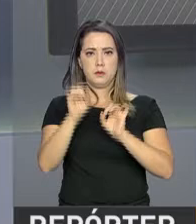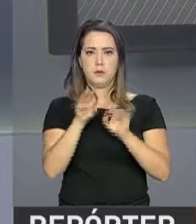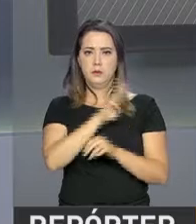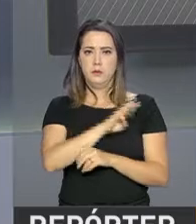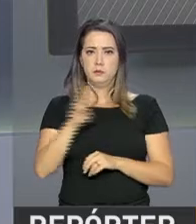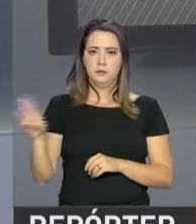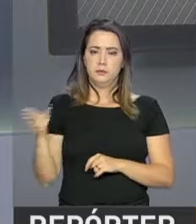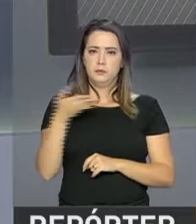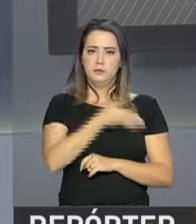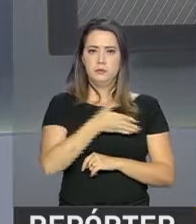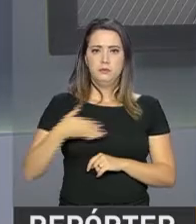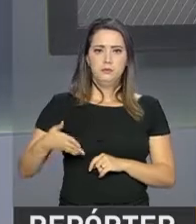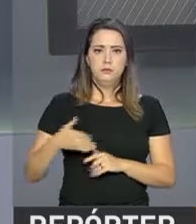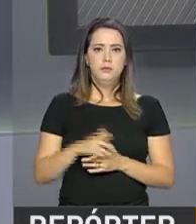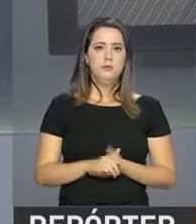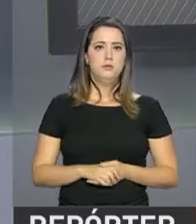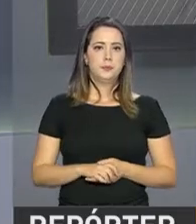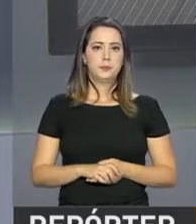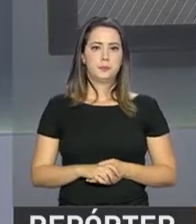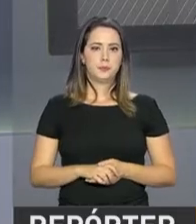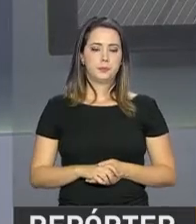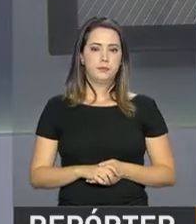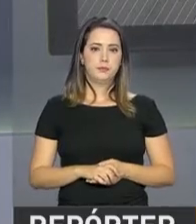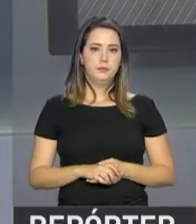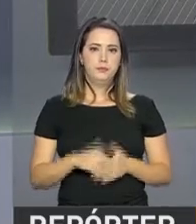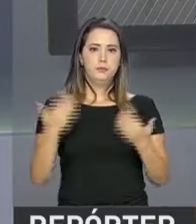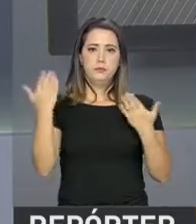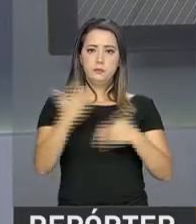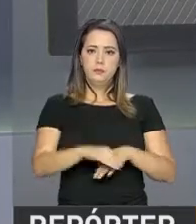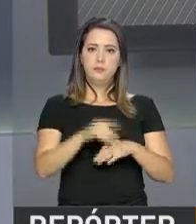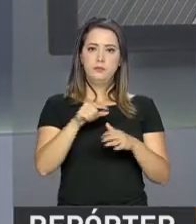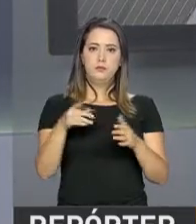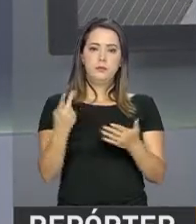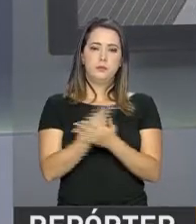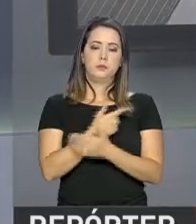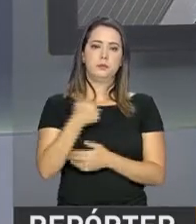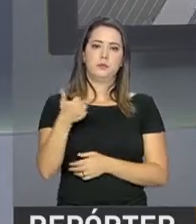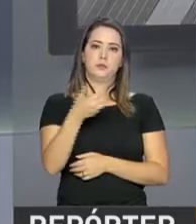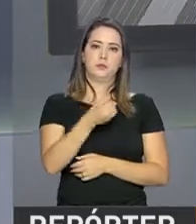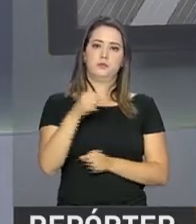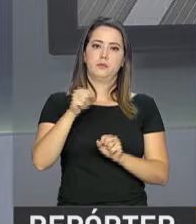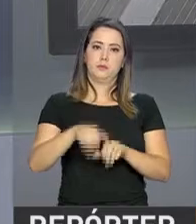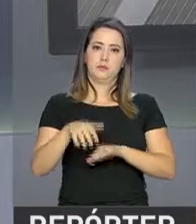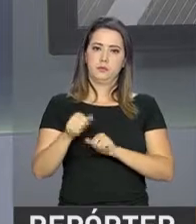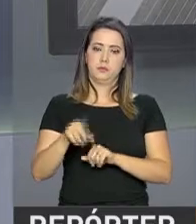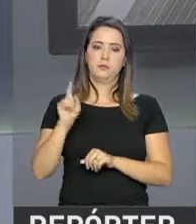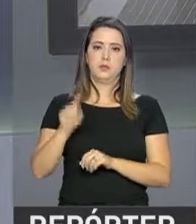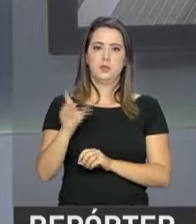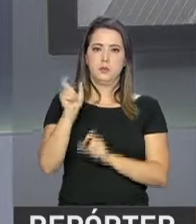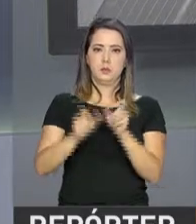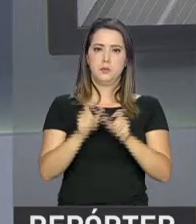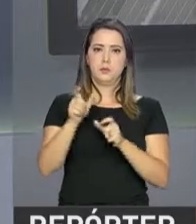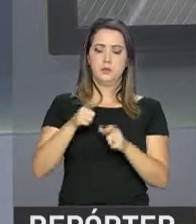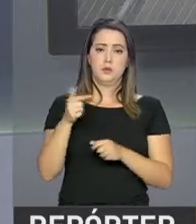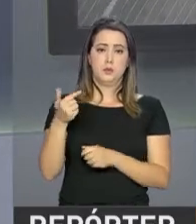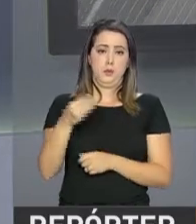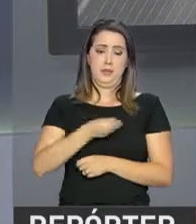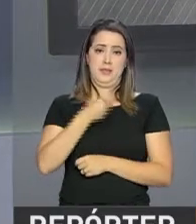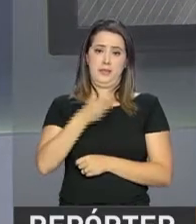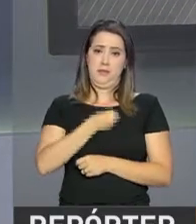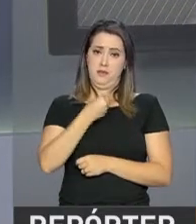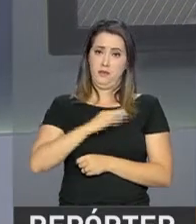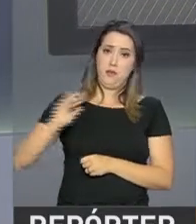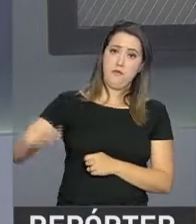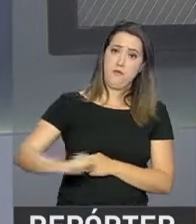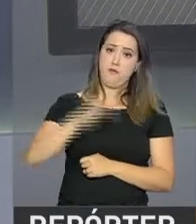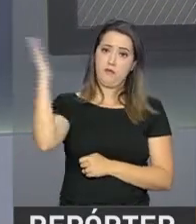pela internet, no site que aparece para você aí na tela. O exame será aplicado em 16 de setembro e é voltado para brasileiros que não vivem